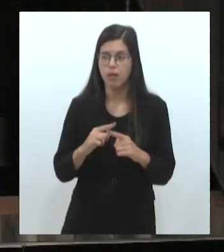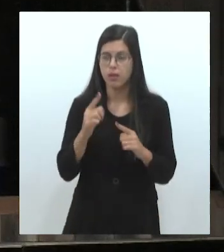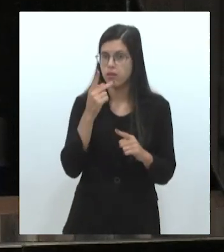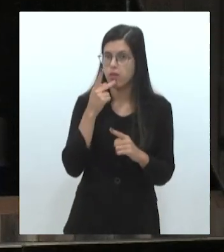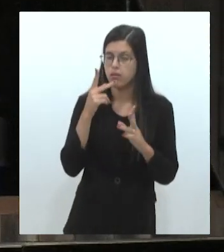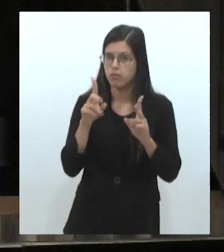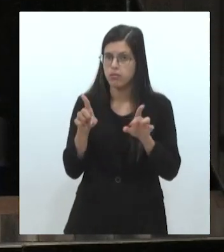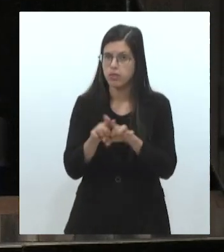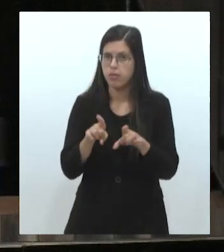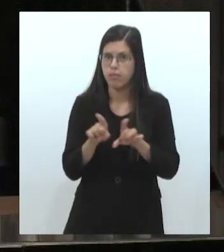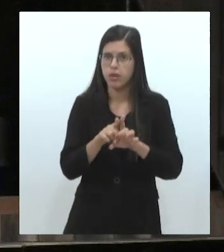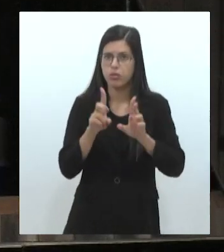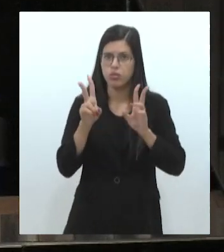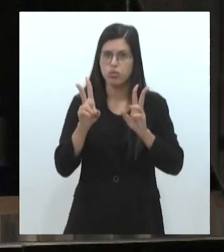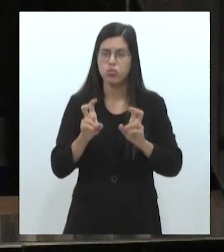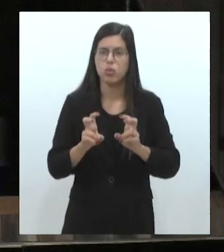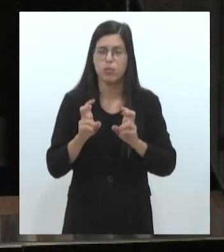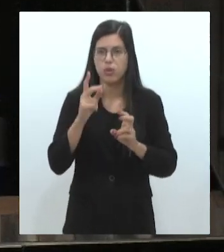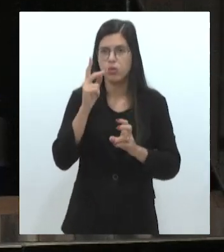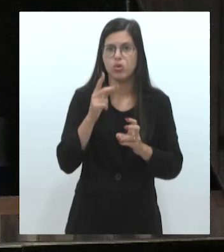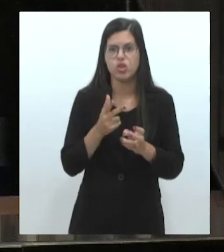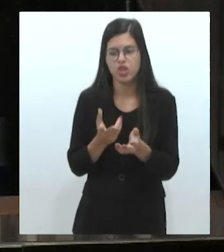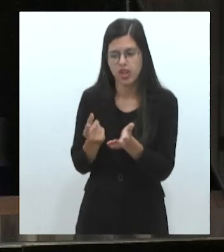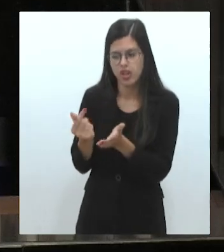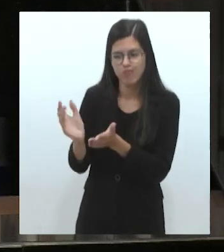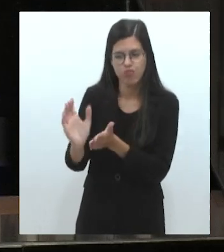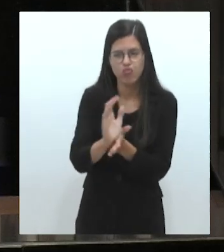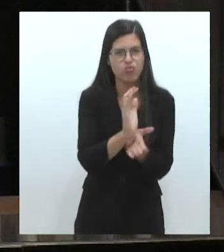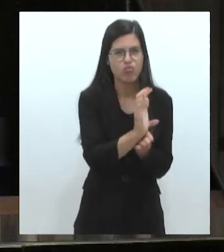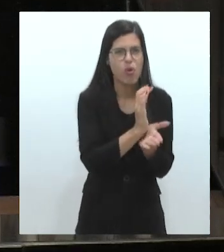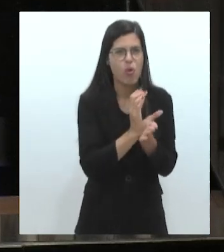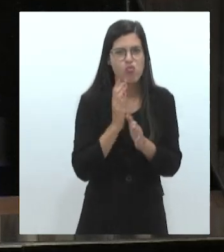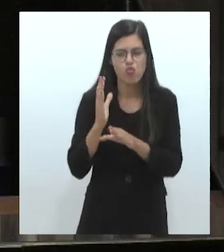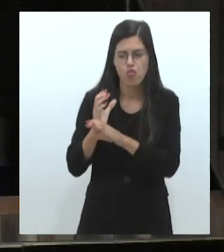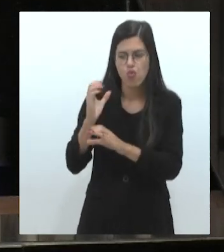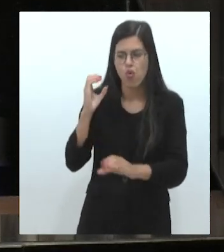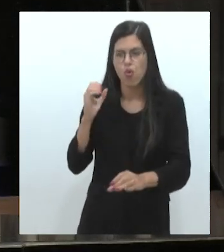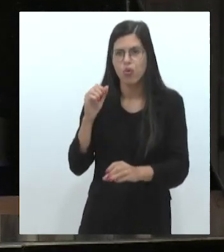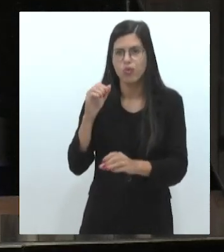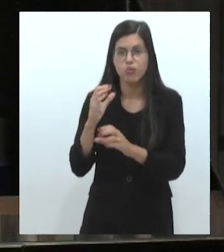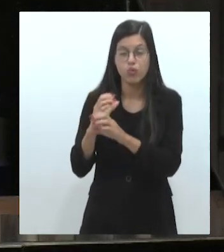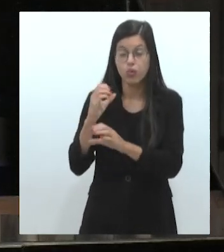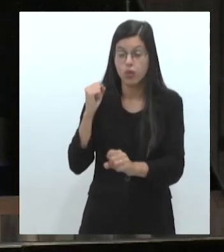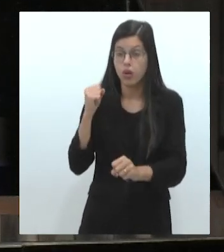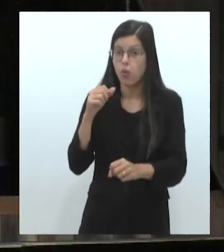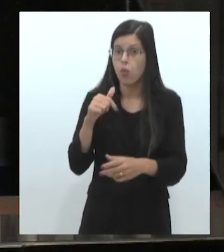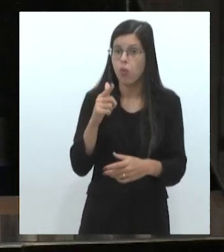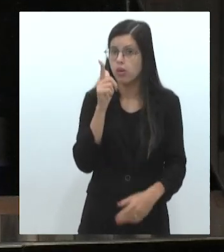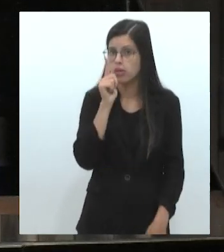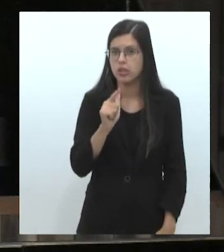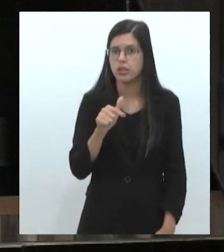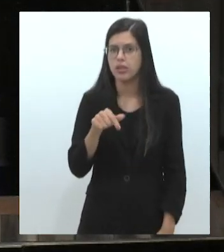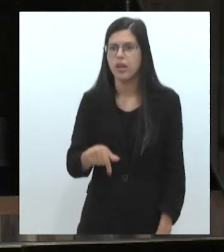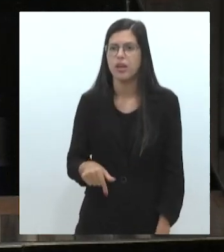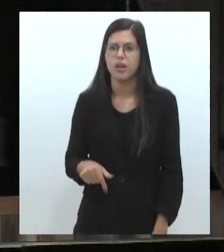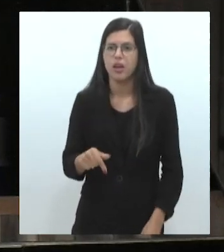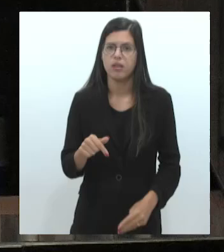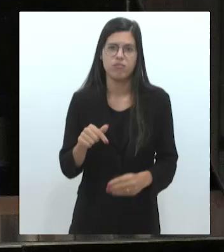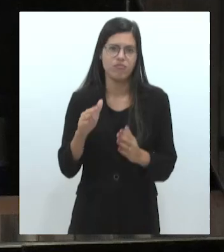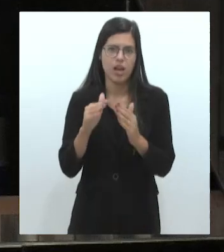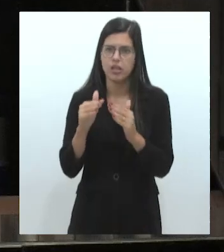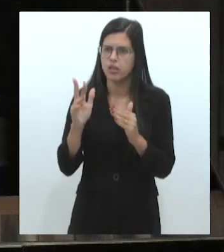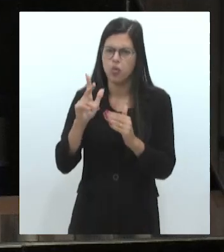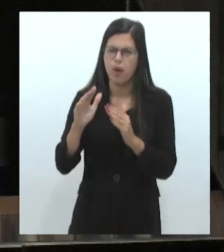lucram com essa base da criminalidade. Esses não moram nas favelas. E, para desarticular o crime organizado, é